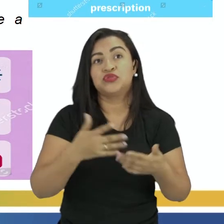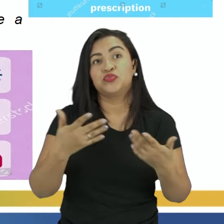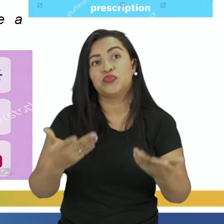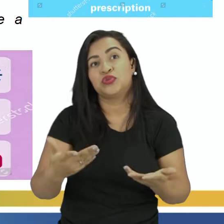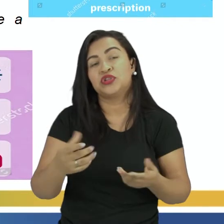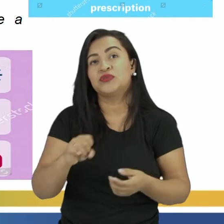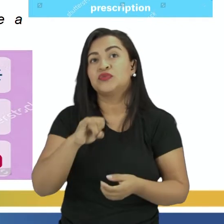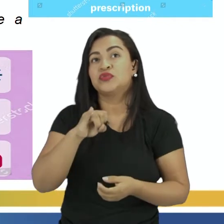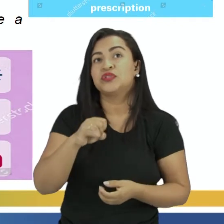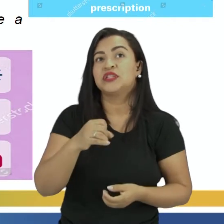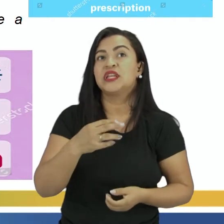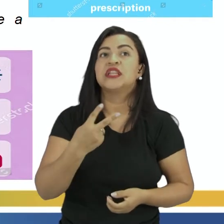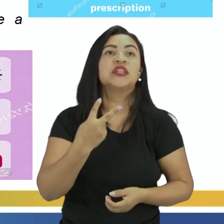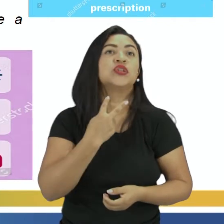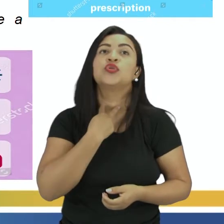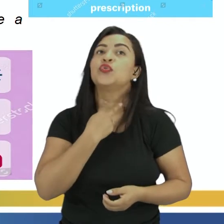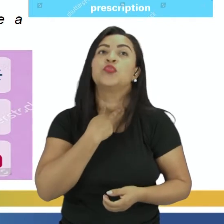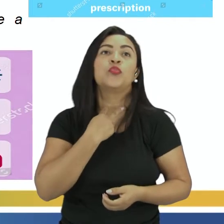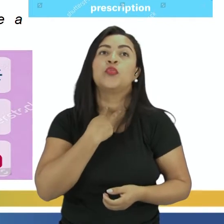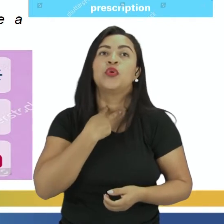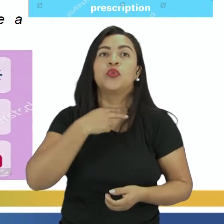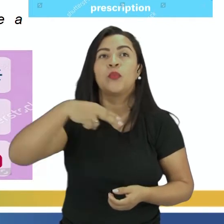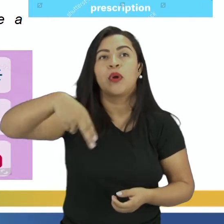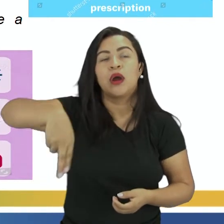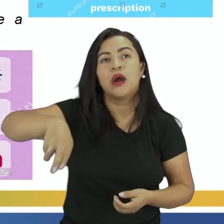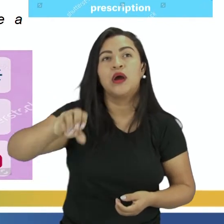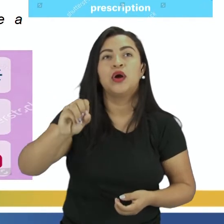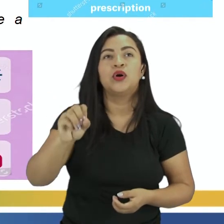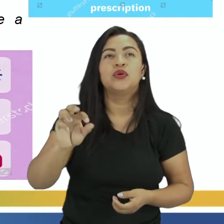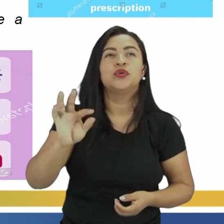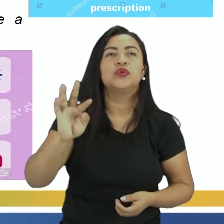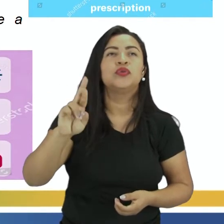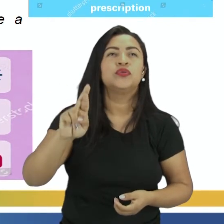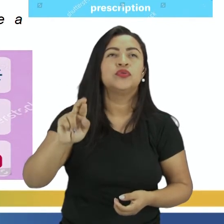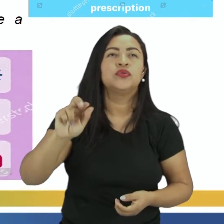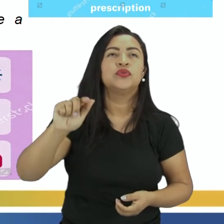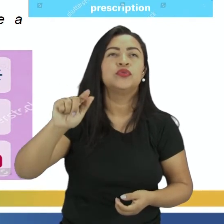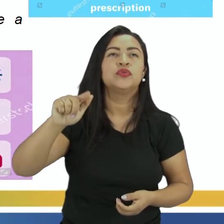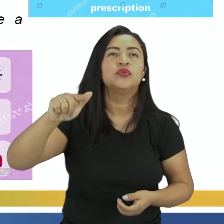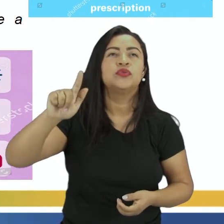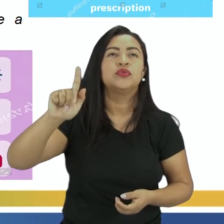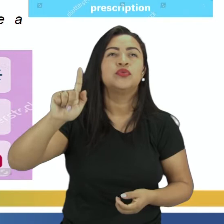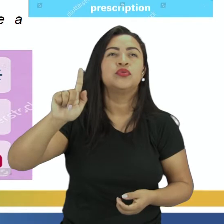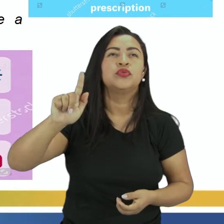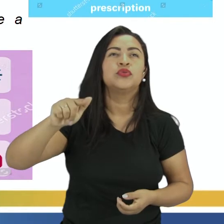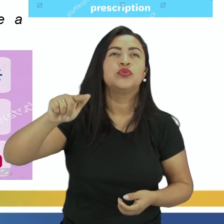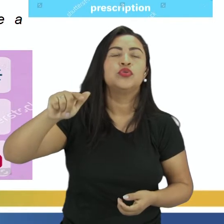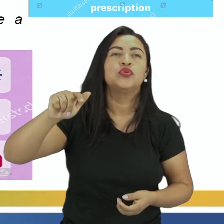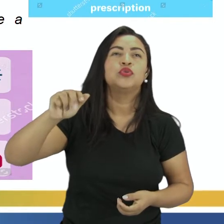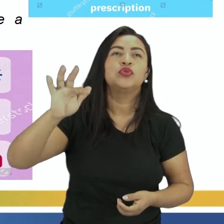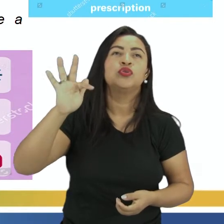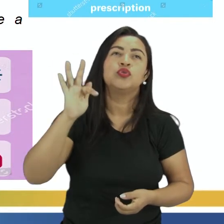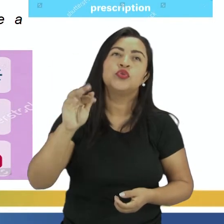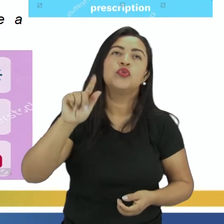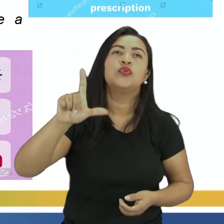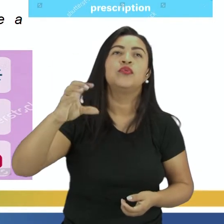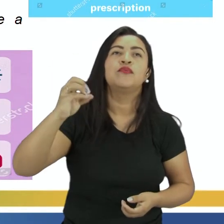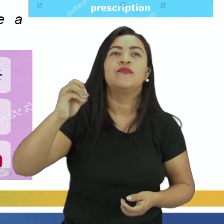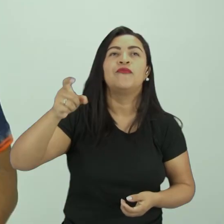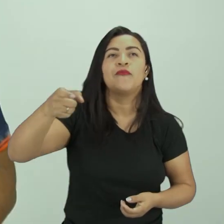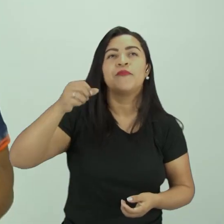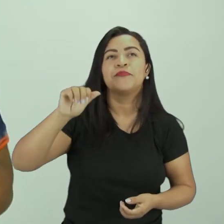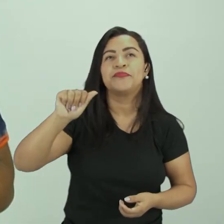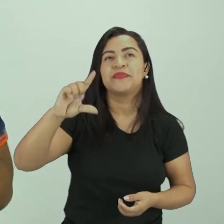norfloxacino se apresentar hipersensibilidade a qualquer componente do produto ou antibióticos quinoloônicos.